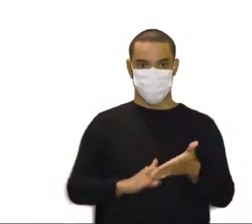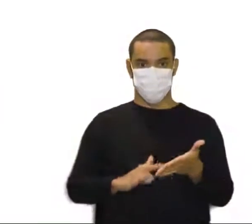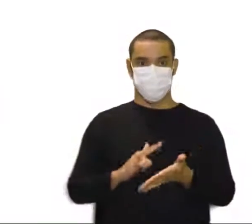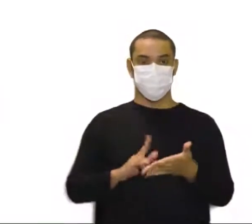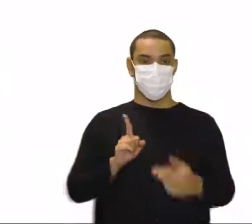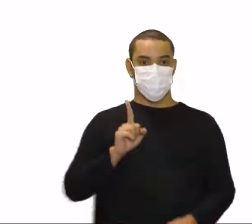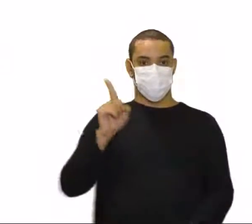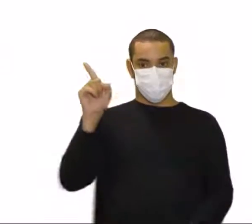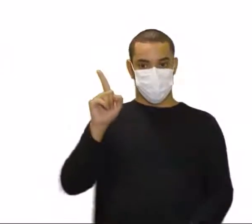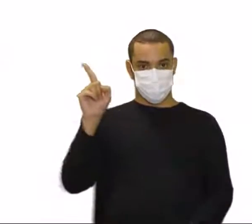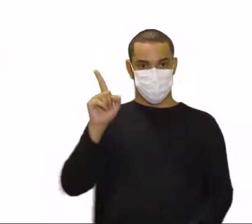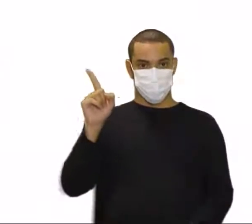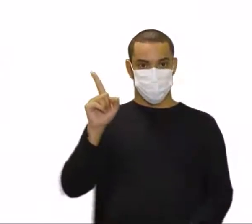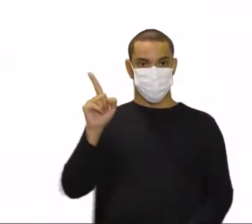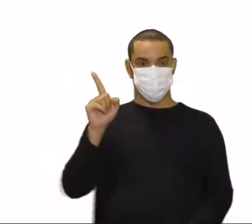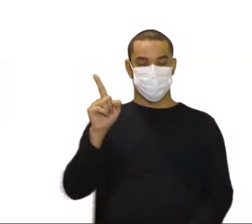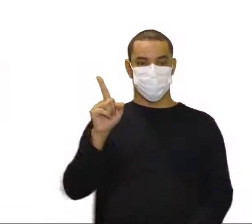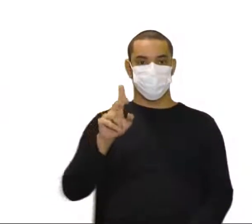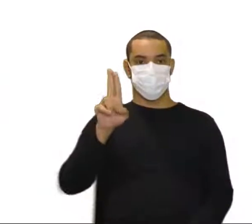Que foi publicado aqui pela